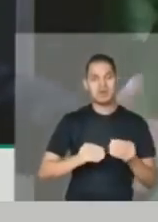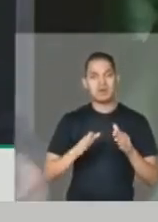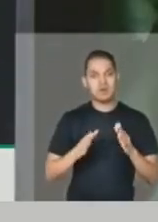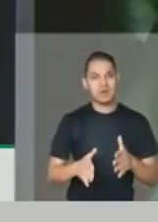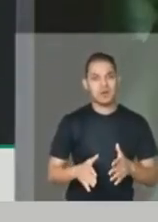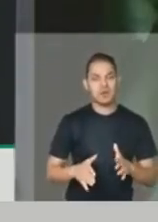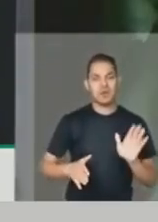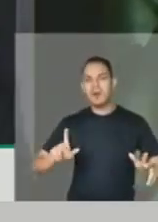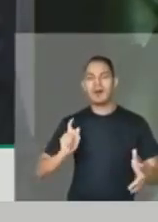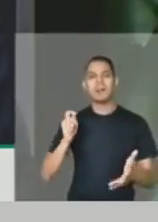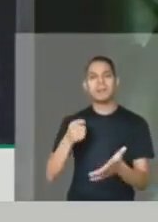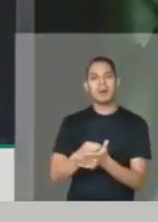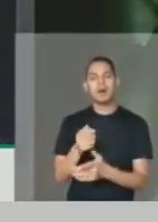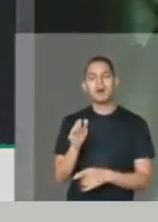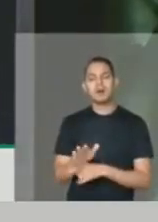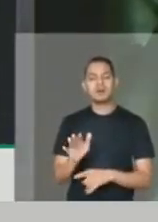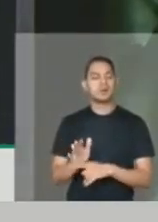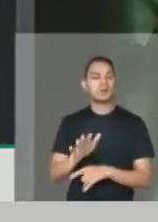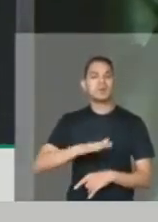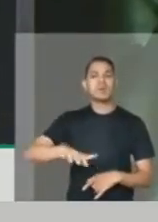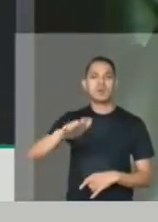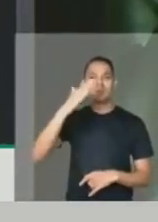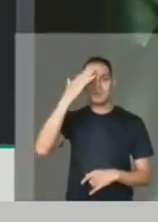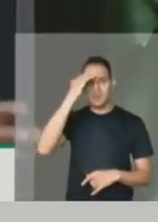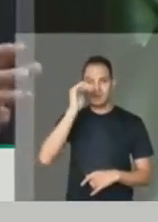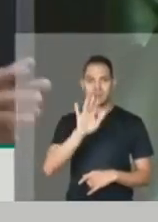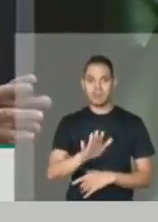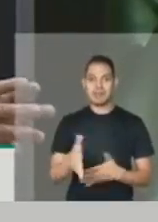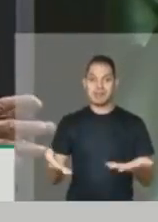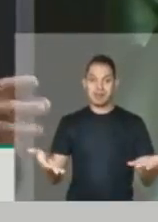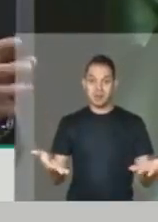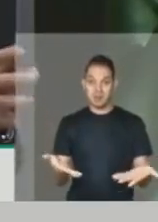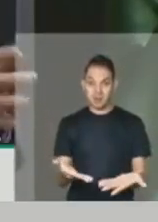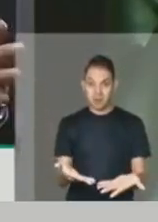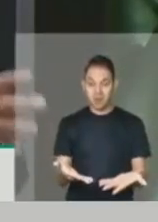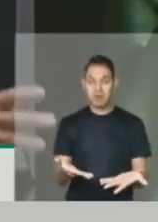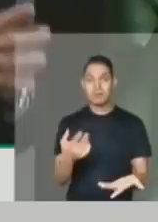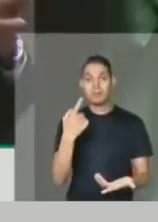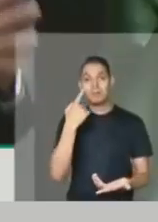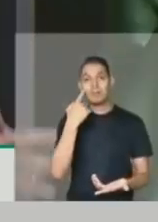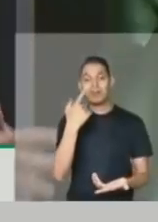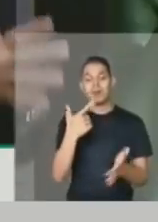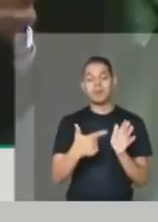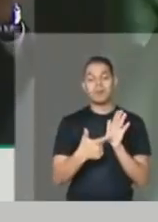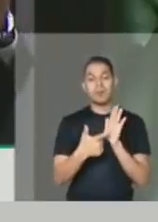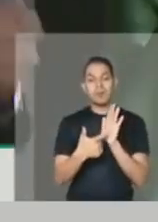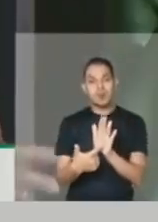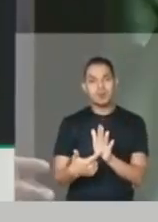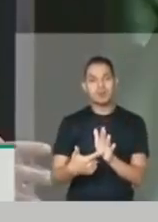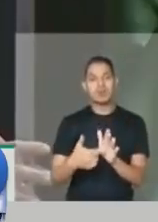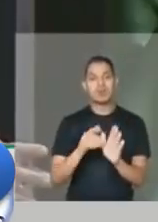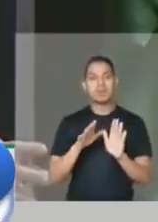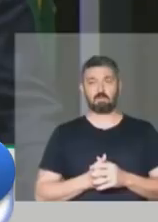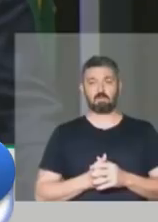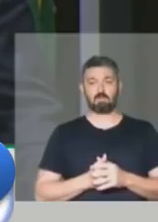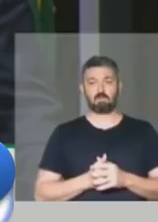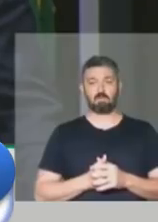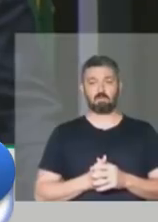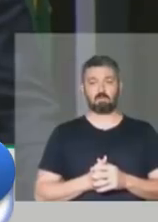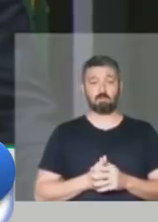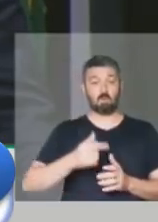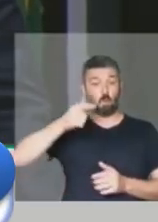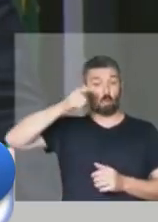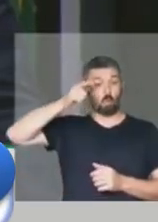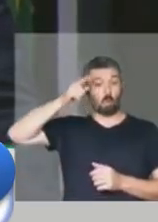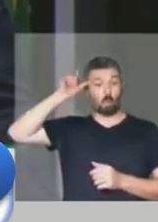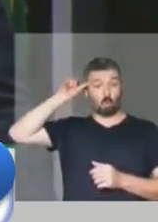Brasil todo já sabia. Só que agora estão mostrando o envolvimento dele com a morte de Marielle. Desde